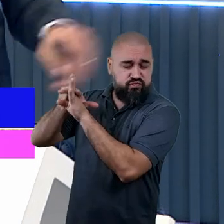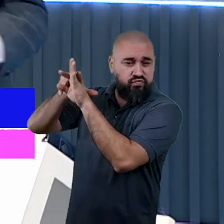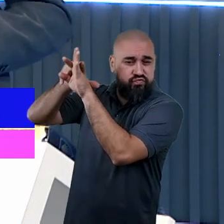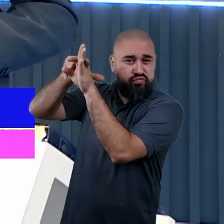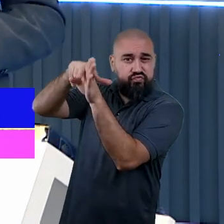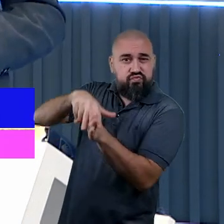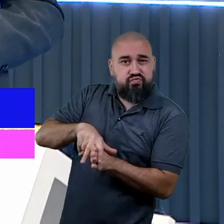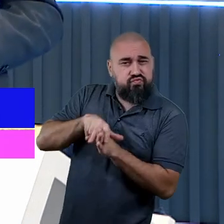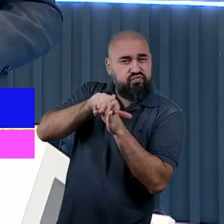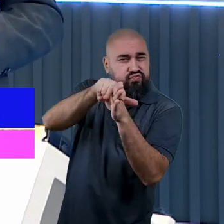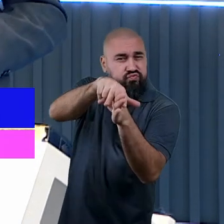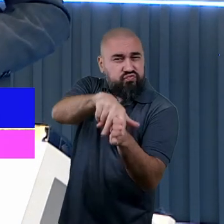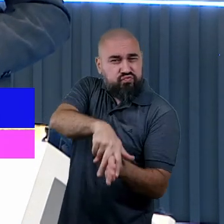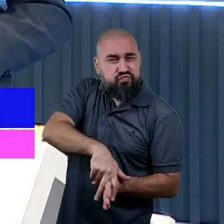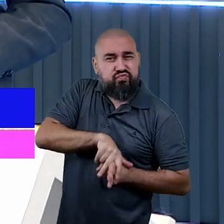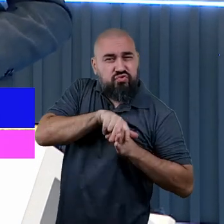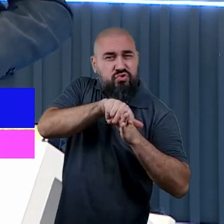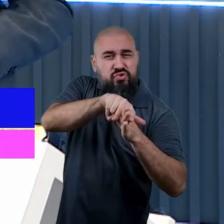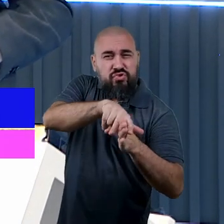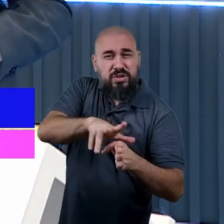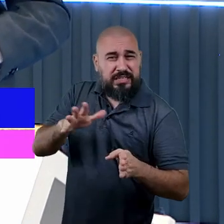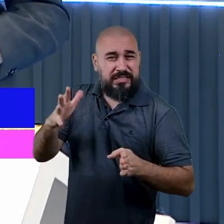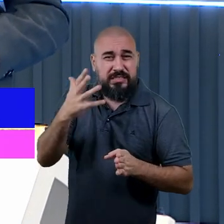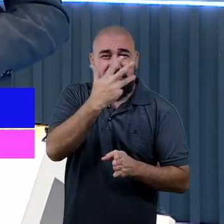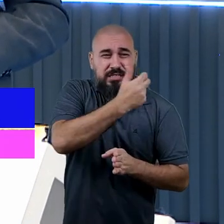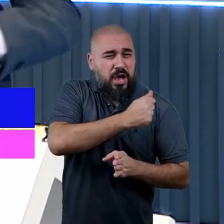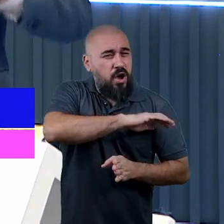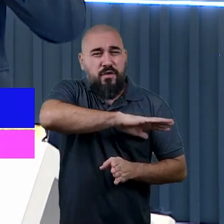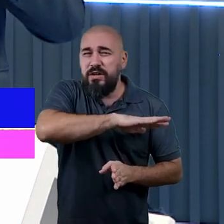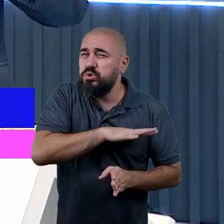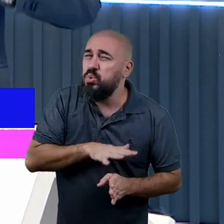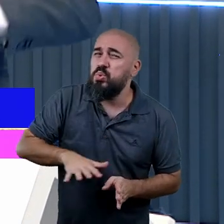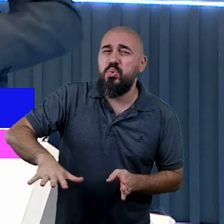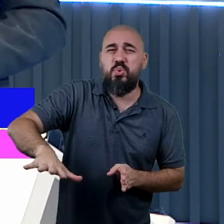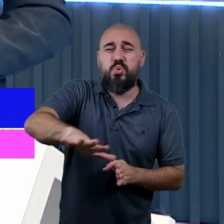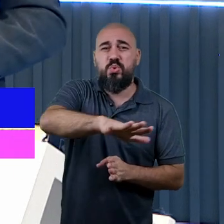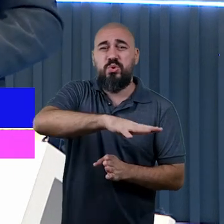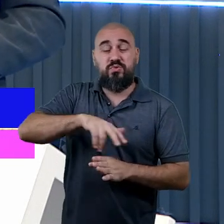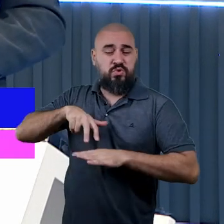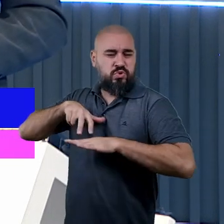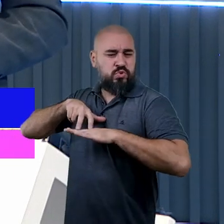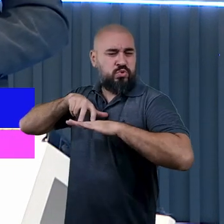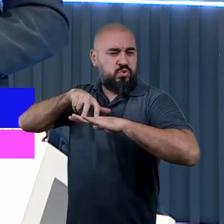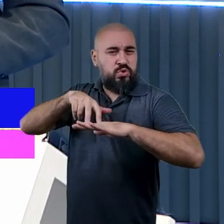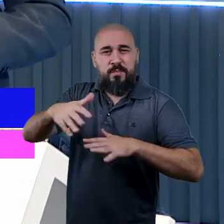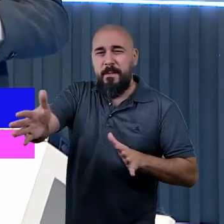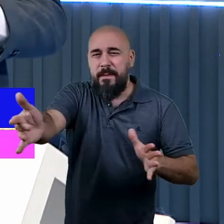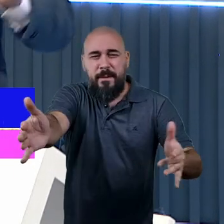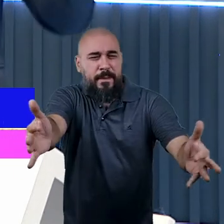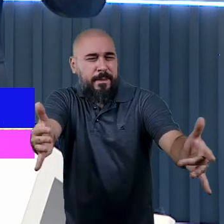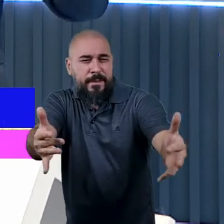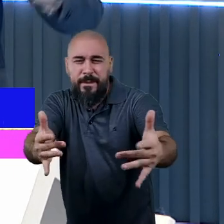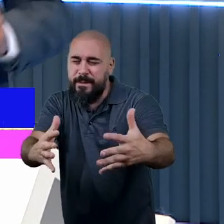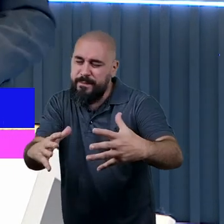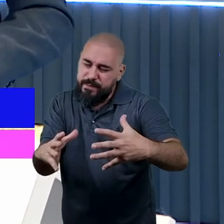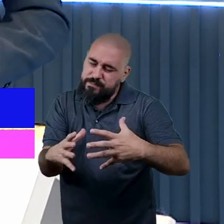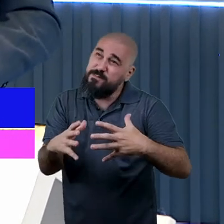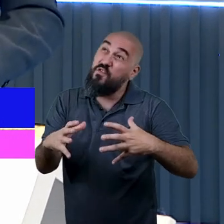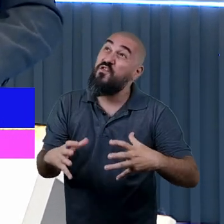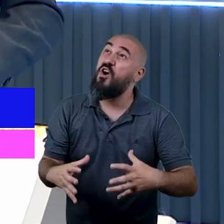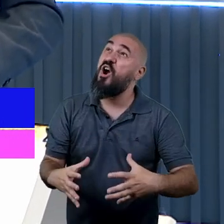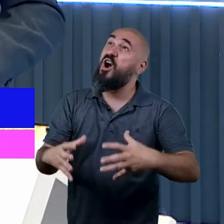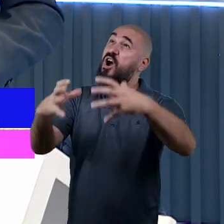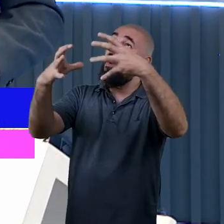passado. História. Vamos lembrar, mas não vai mais doer. Teremos uma